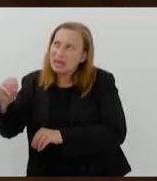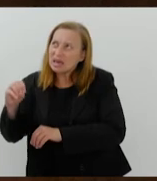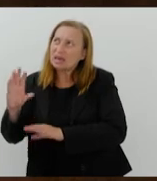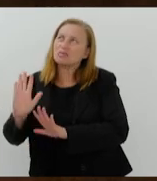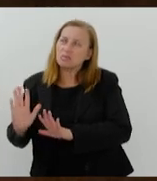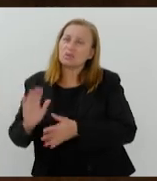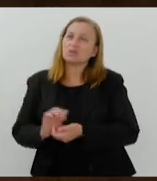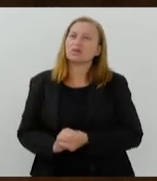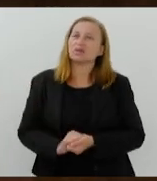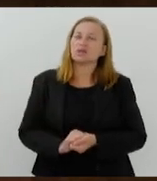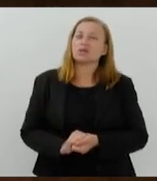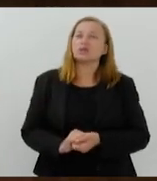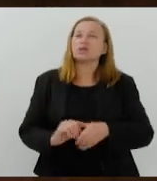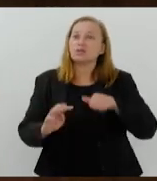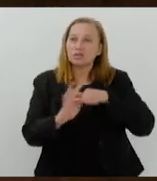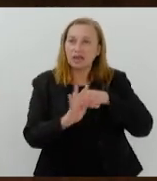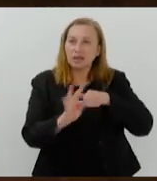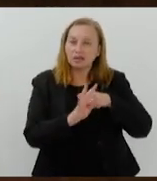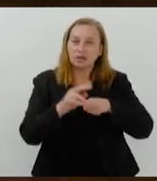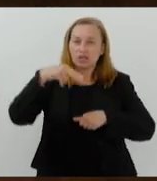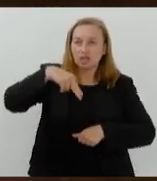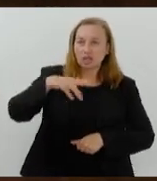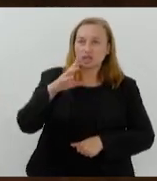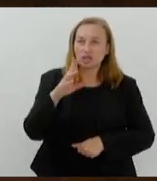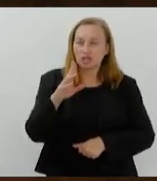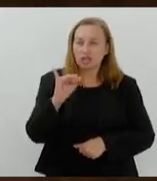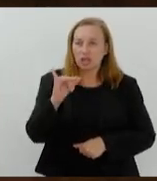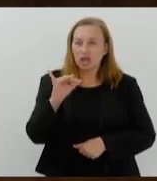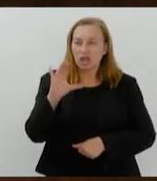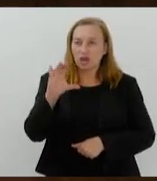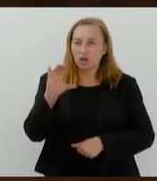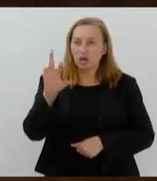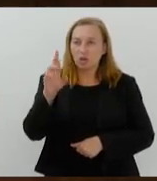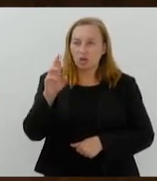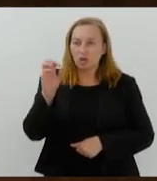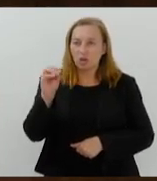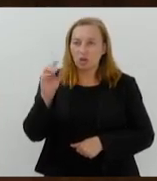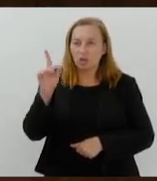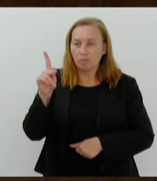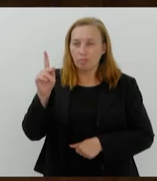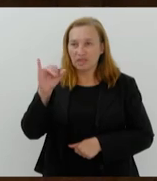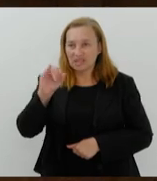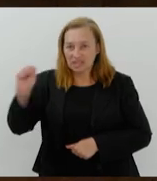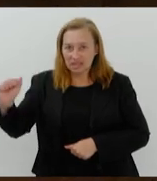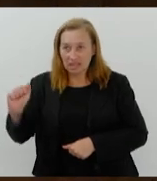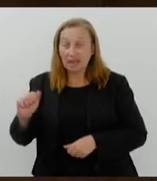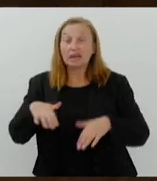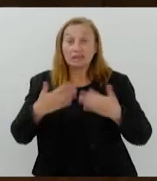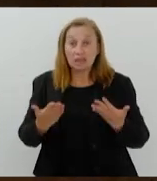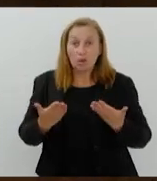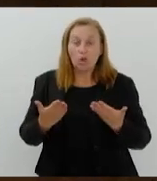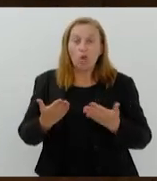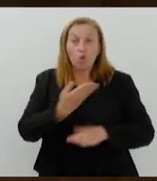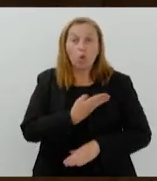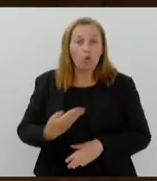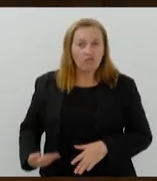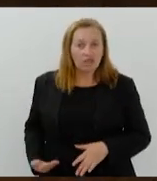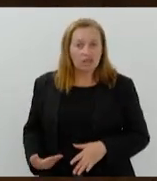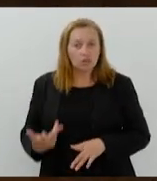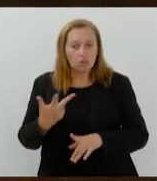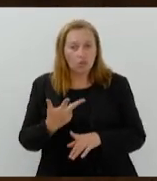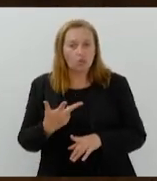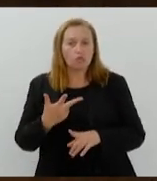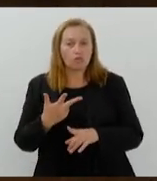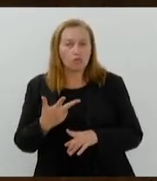E os técnicos de necrópsia. Então, assim, esse gol do governador pode ser um gol de placa, porque